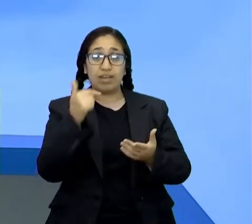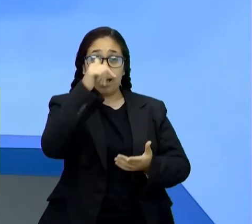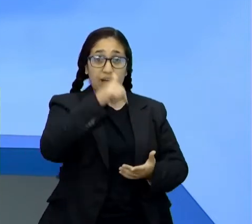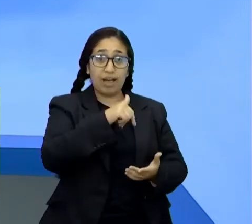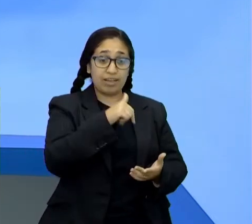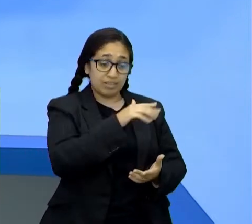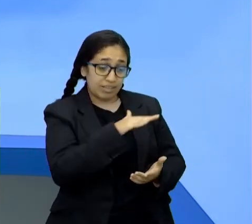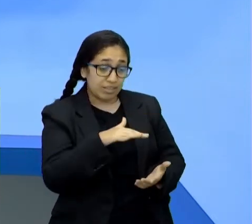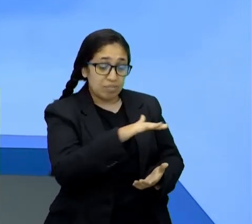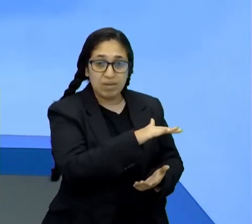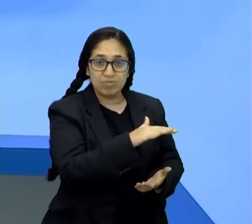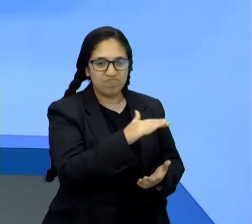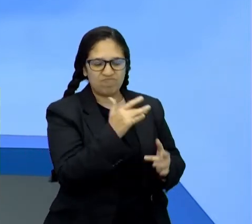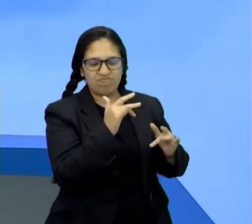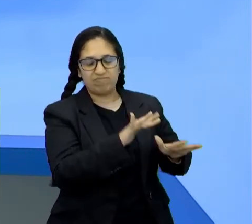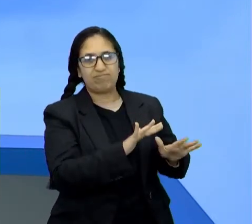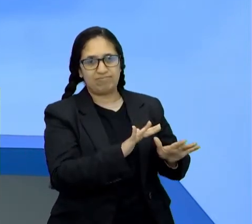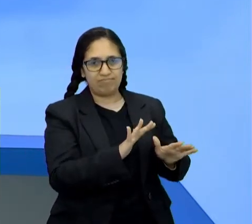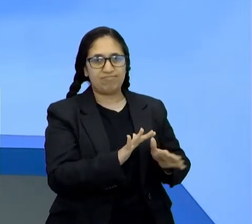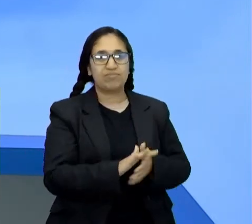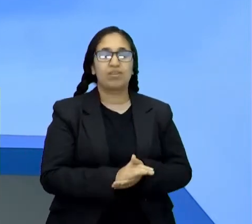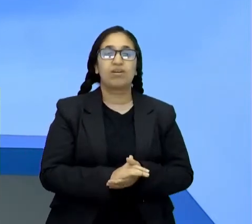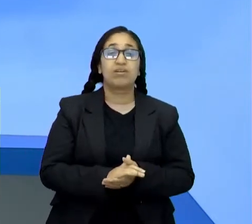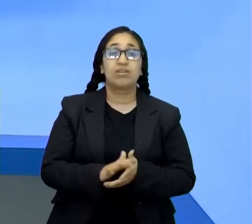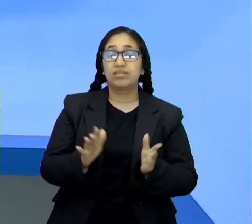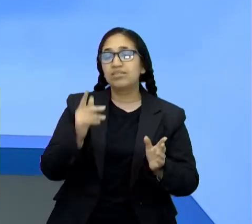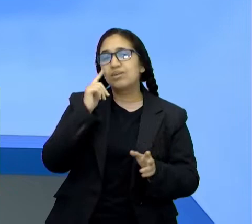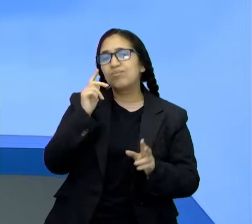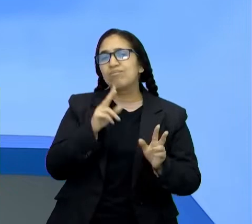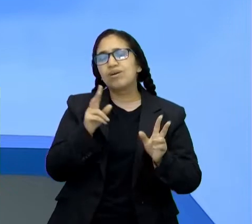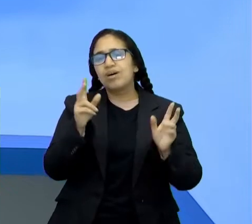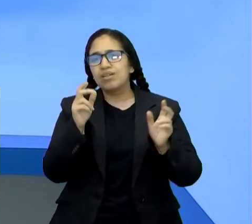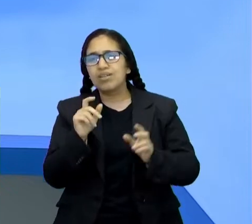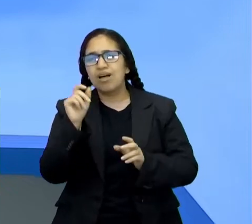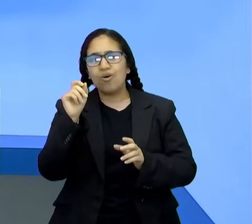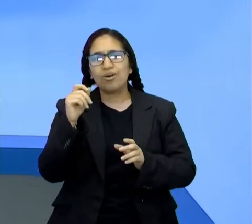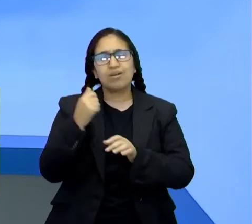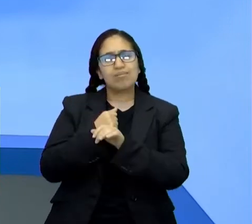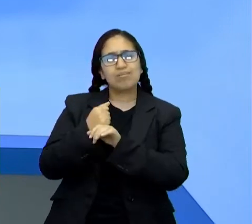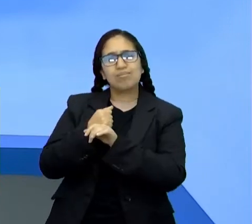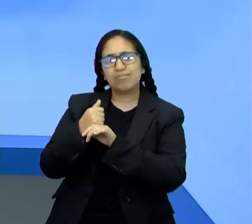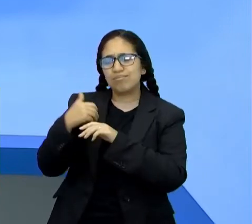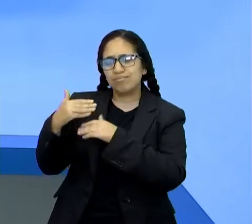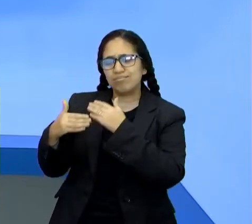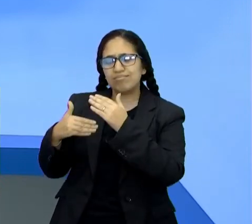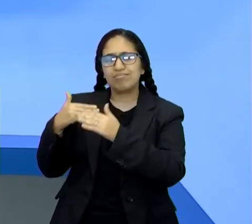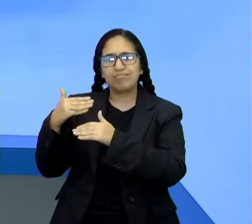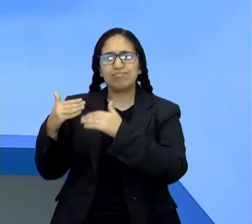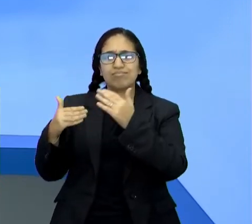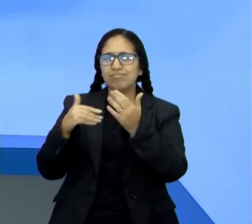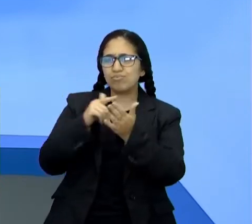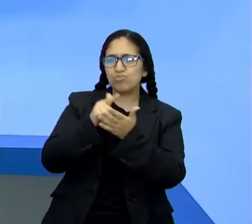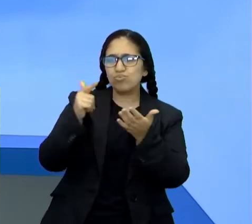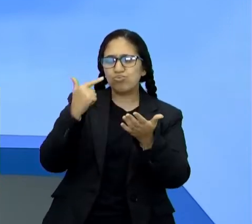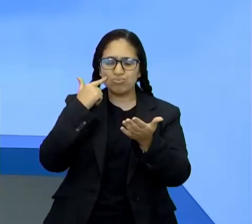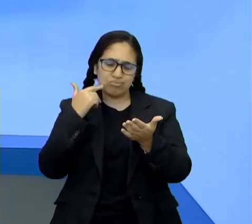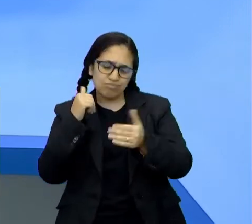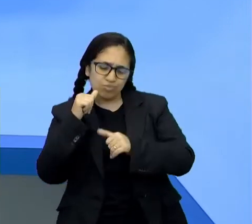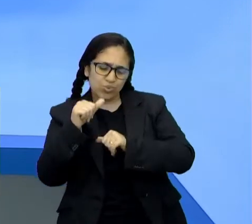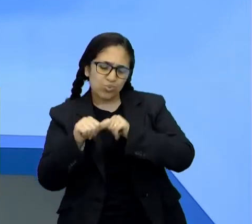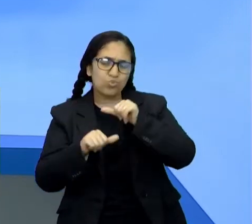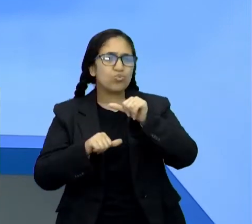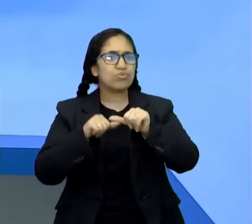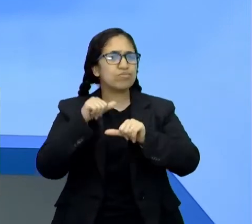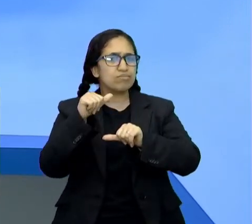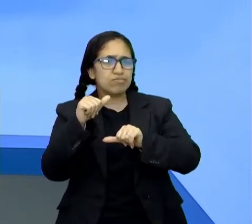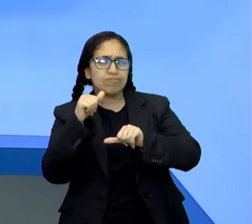passava ao nosso redor, né? Então, eu percebi que ao longo dos anos os jornais foram mudando para